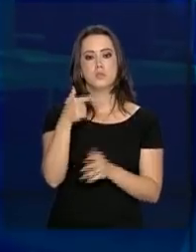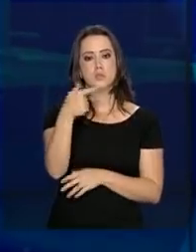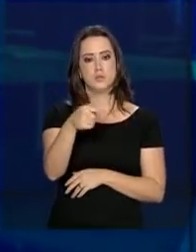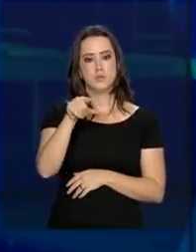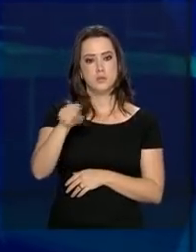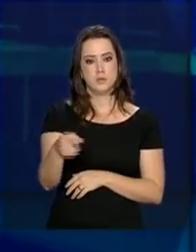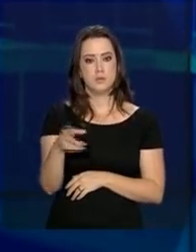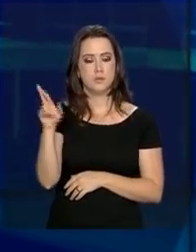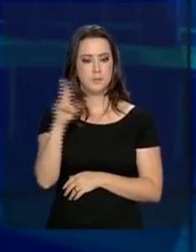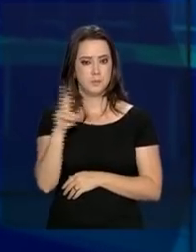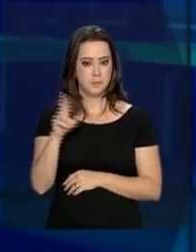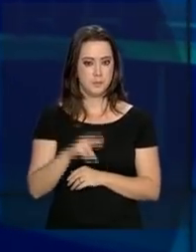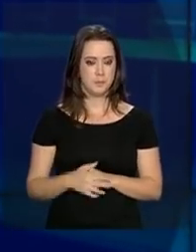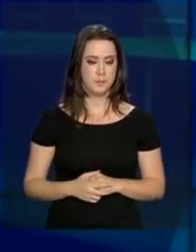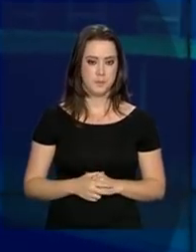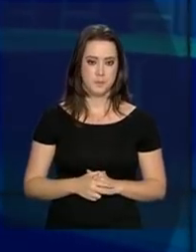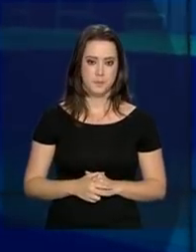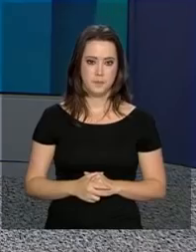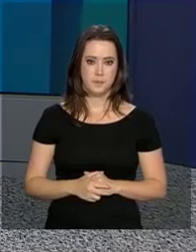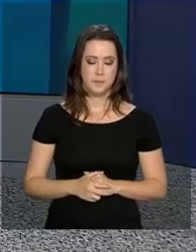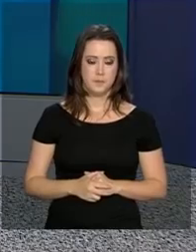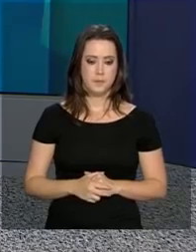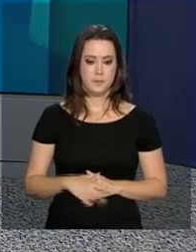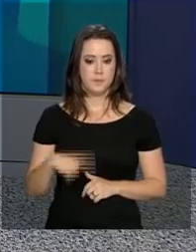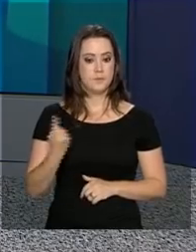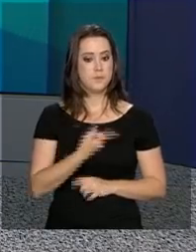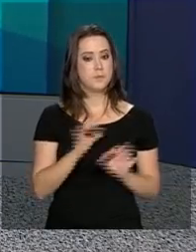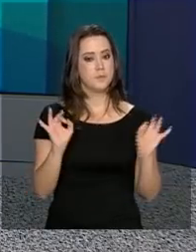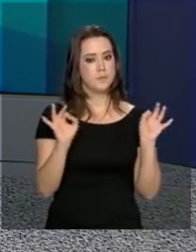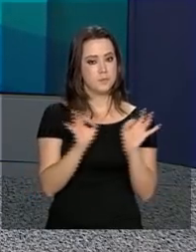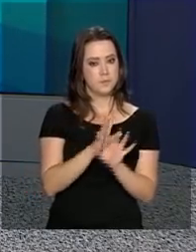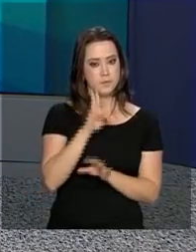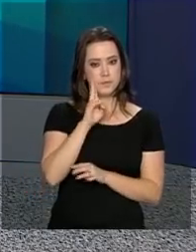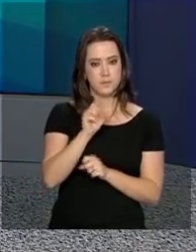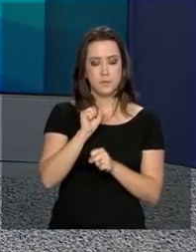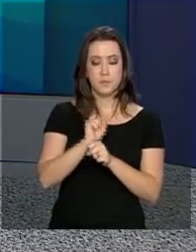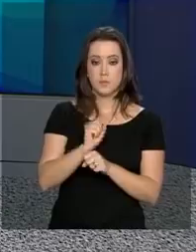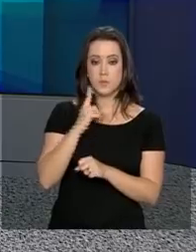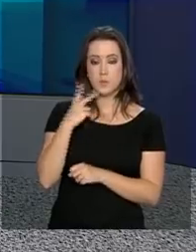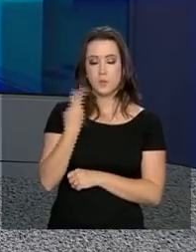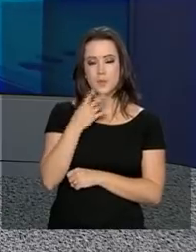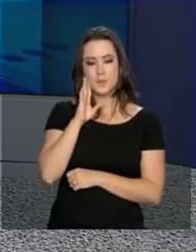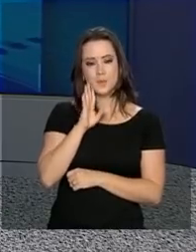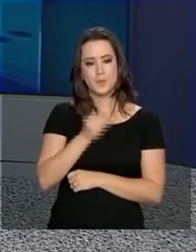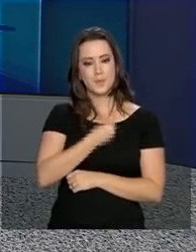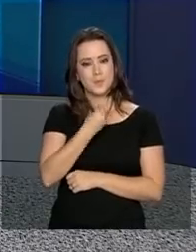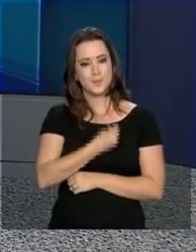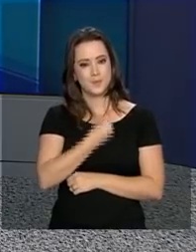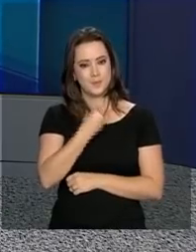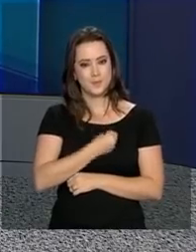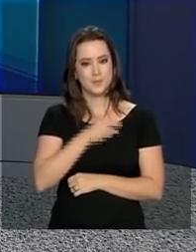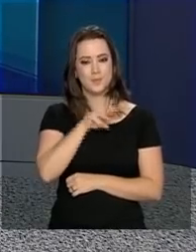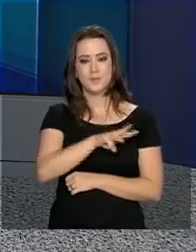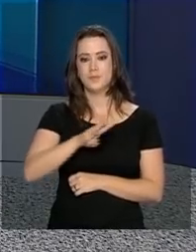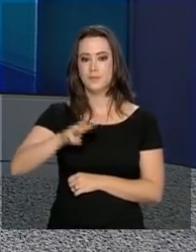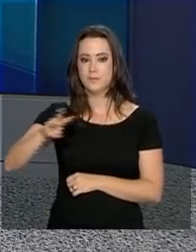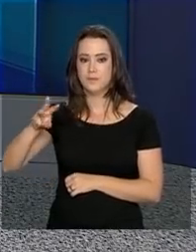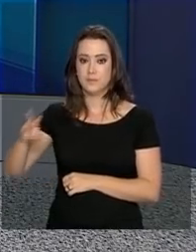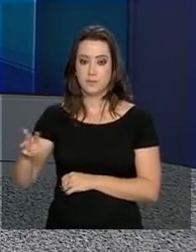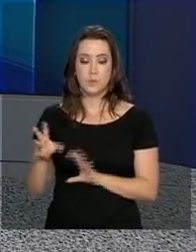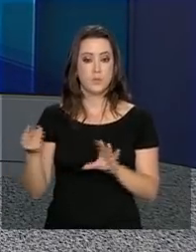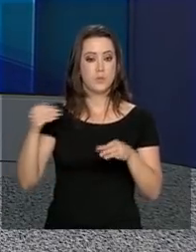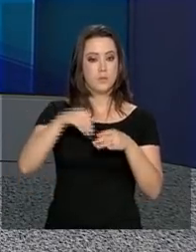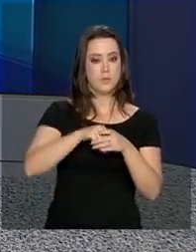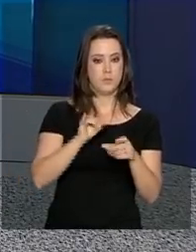recebem até sete mil reais nós ficamos por aqui você acompanha nossa programação ao vivo pelo site da